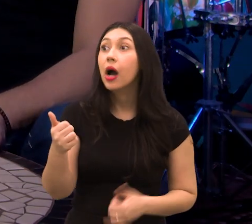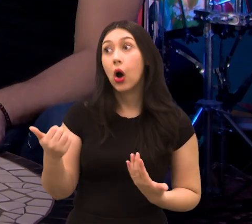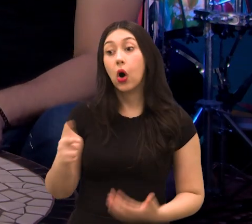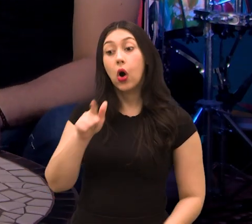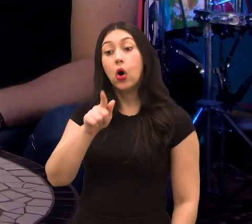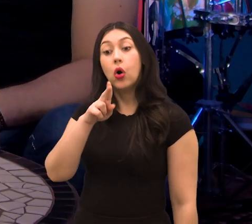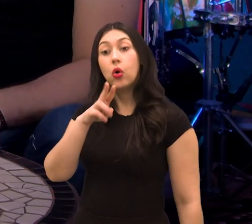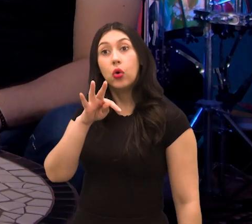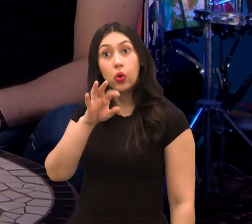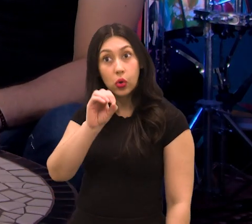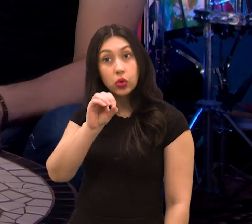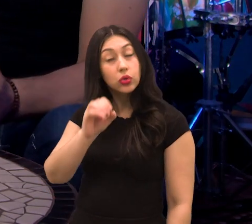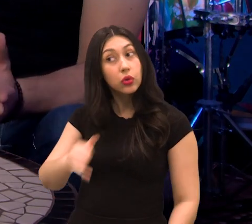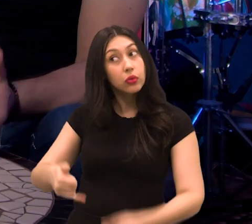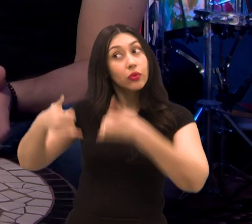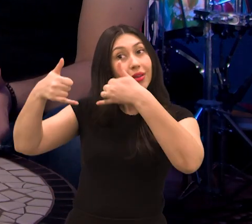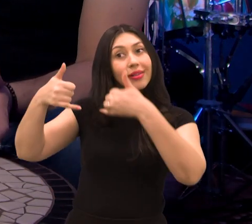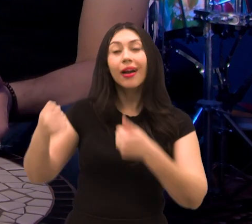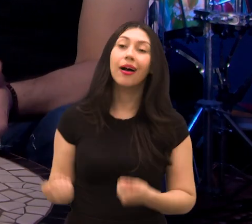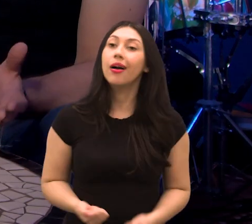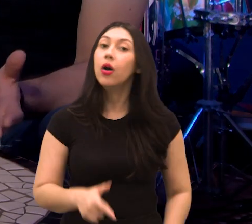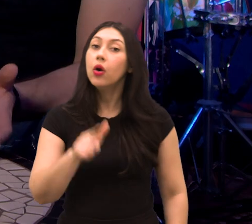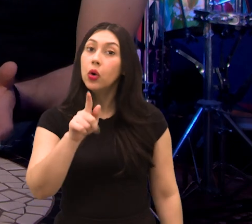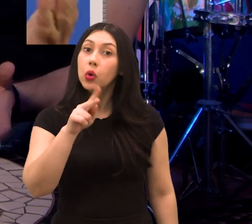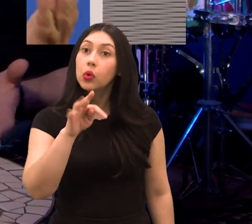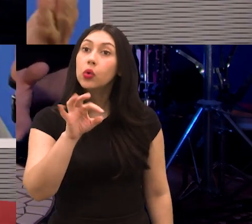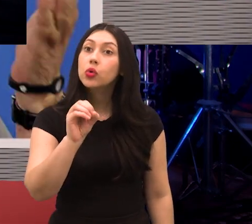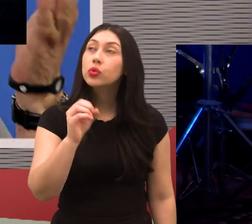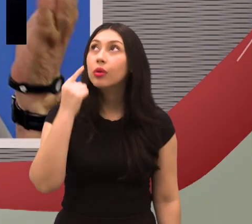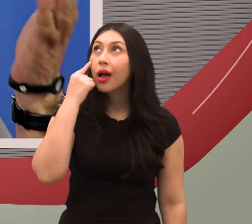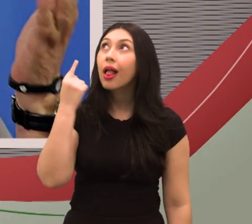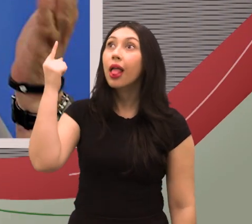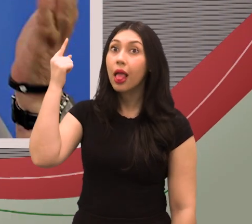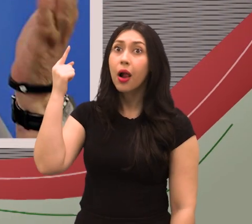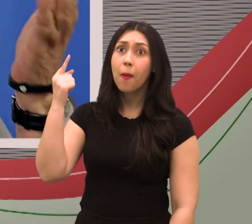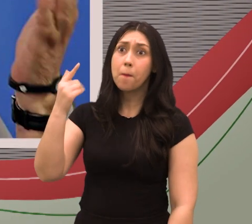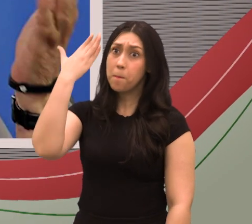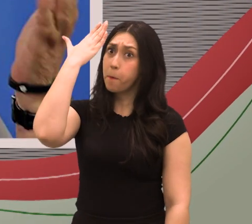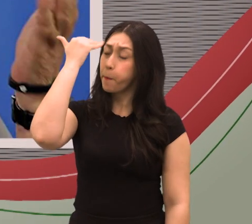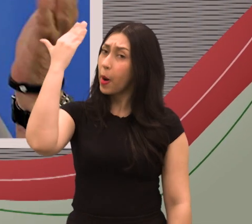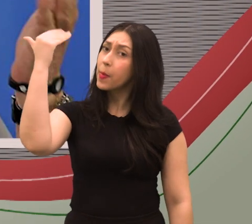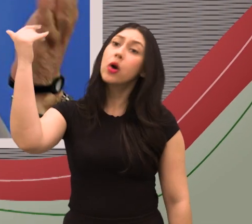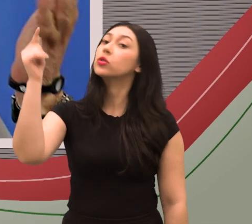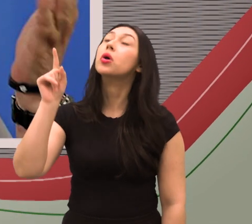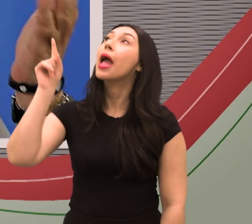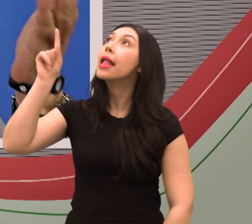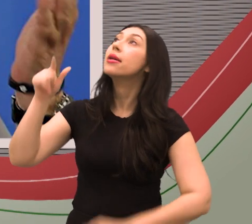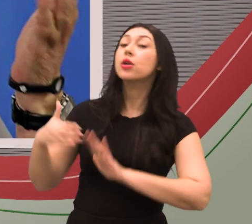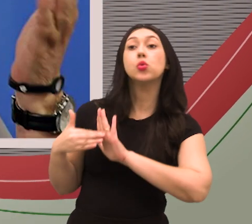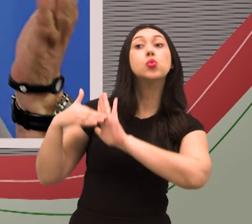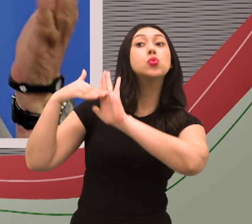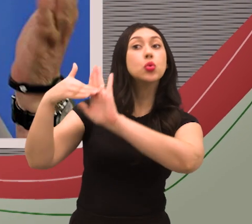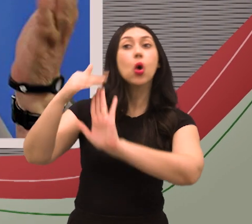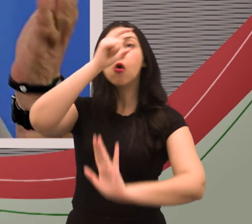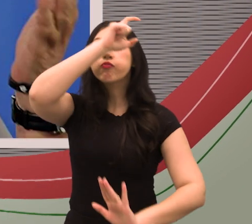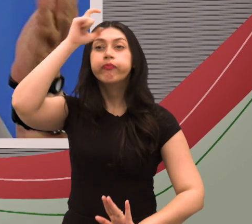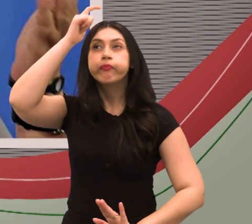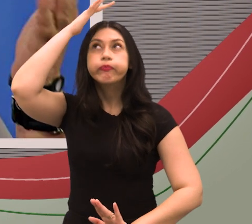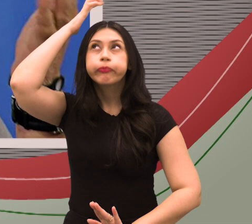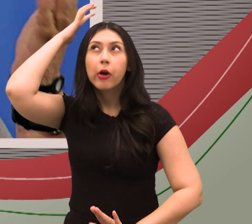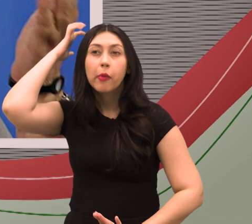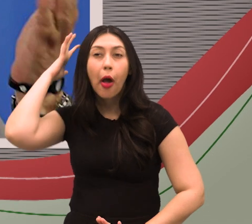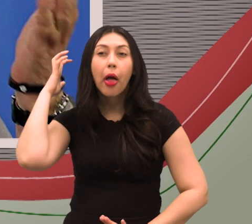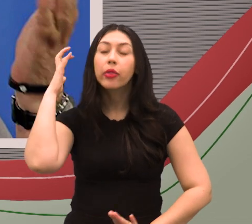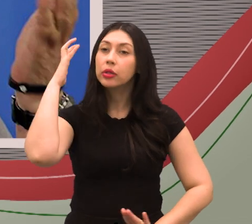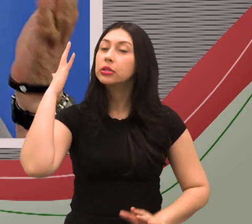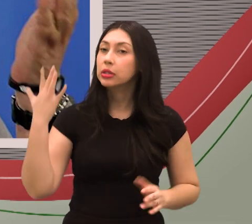o Guto Graça Mello vai te ligar. O Guto Graça Mello nada mais é do que um dos maiores produtores do Brasil. E que lançou o Cazuza, né? Barão